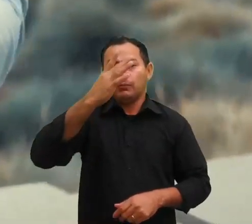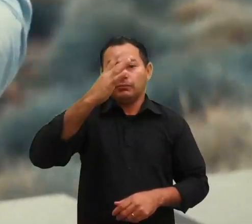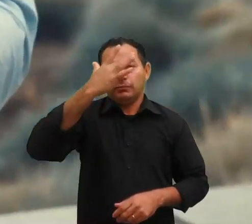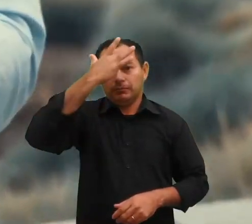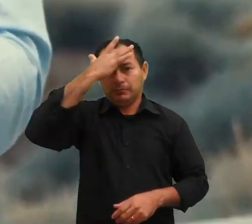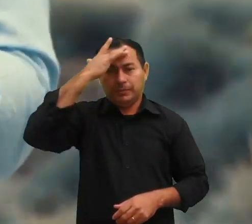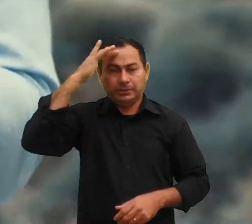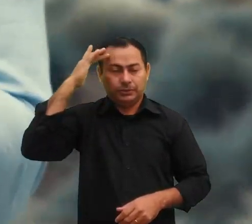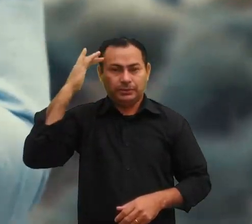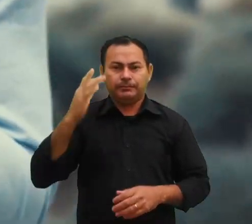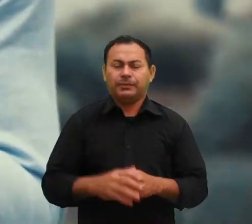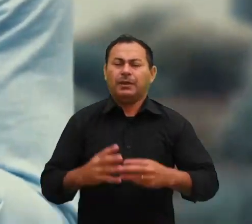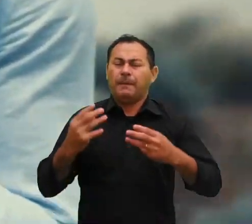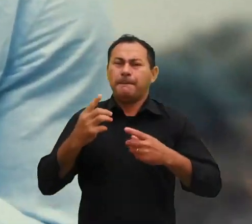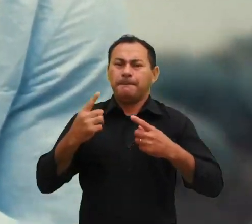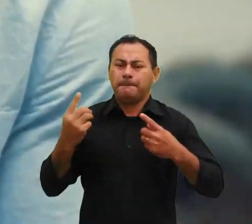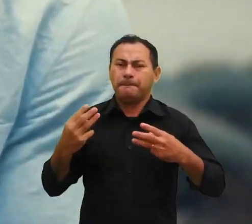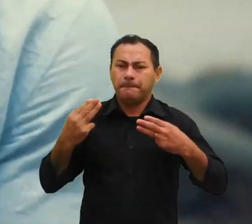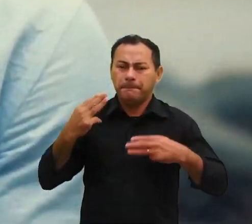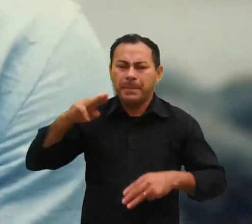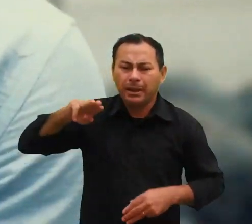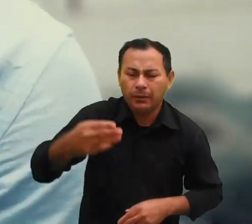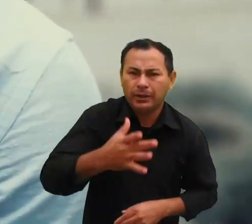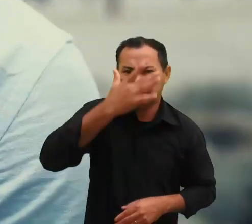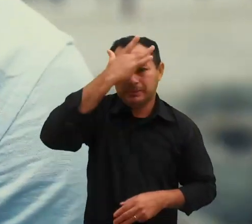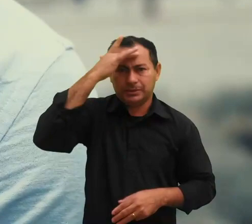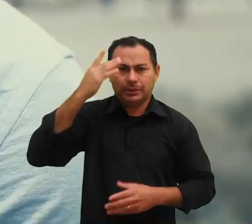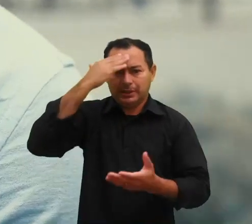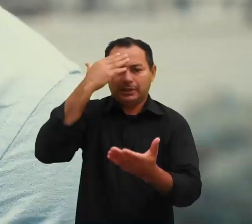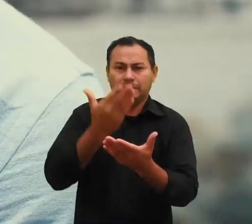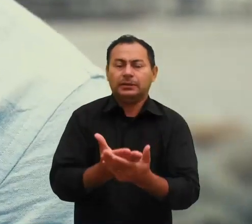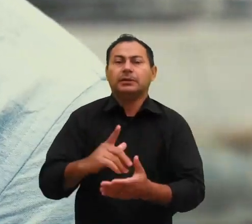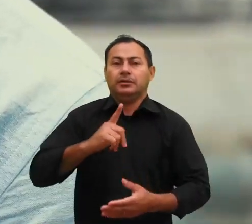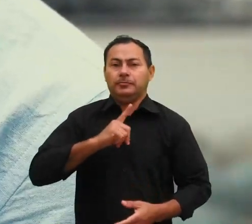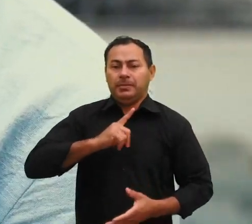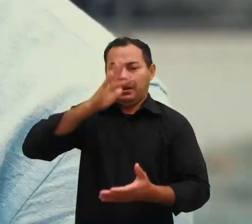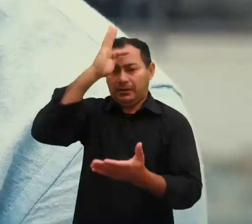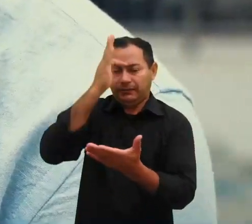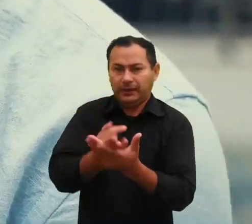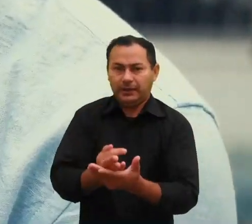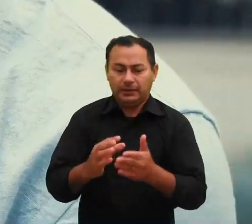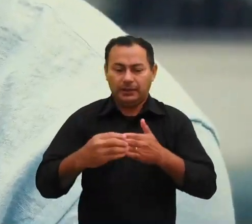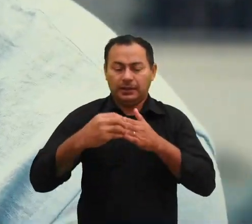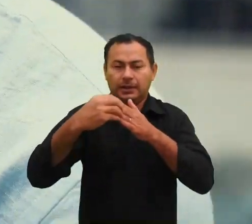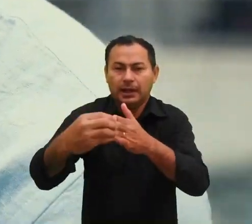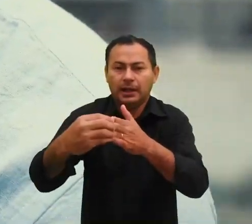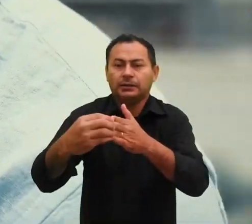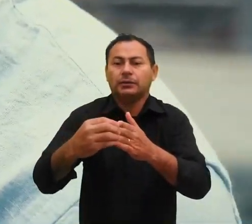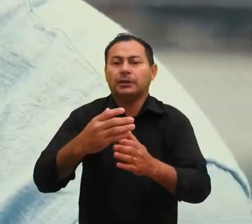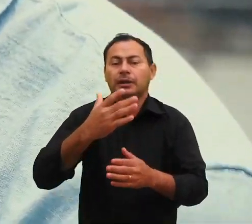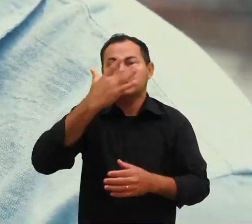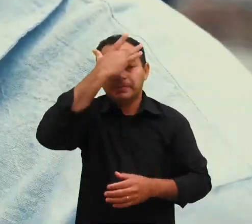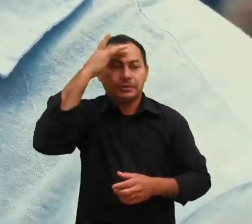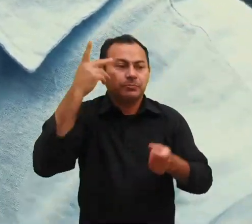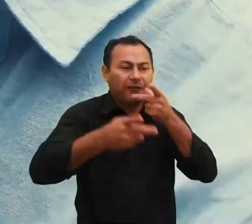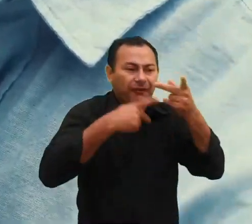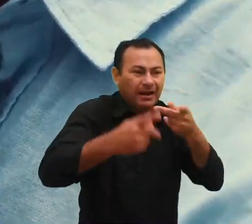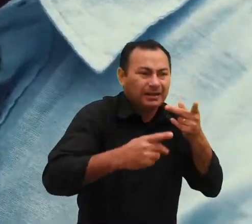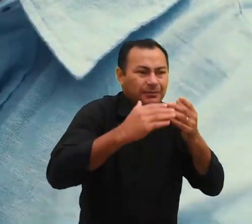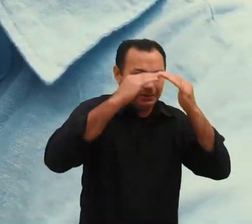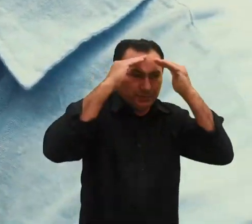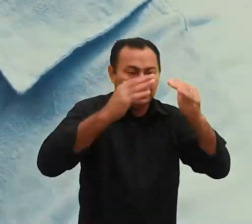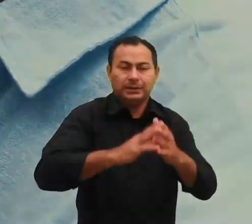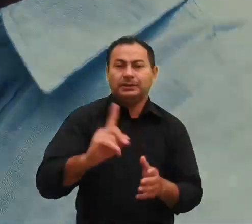homem. Milhões de crentes professos têm a sua fé e a sua vida guiada pelo que o homem